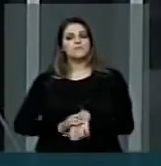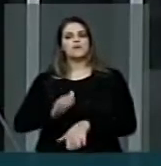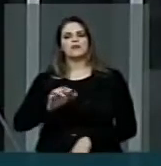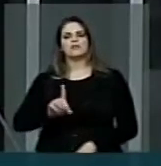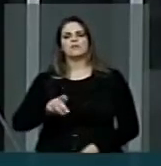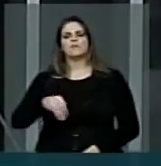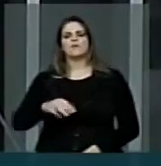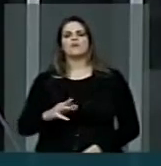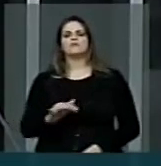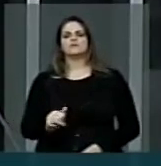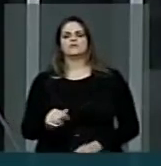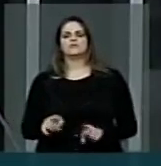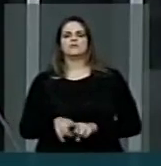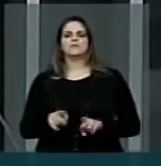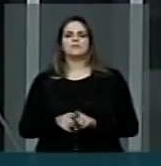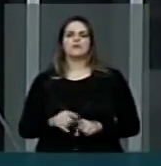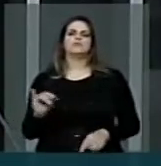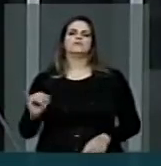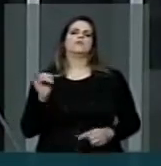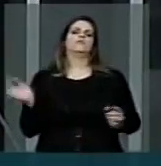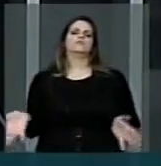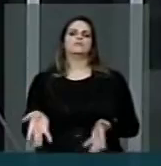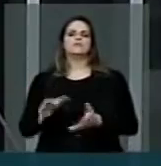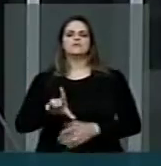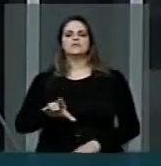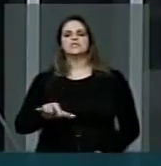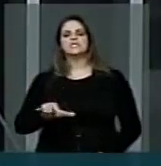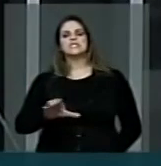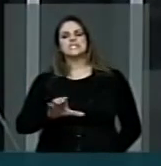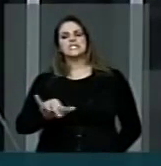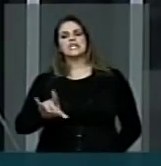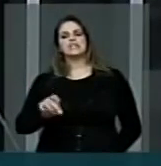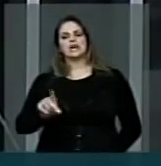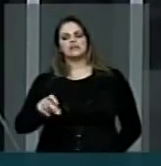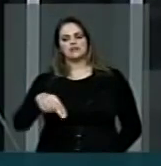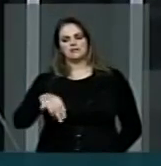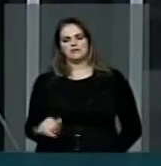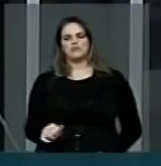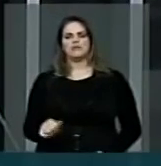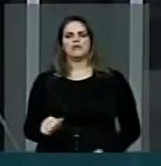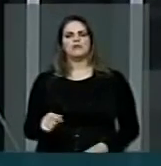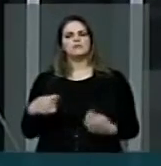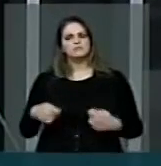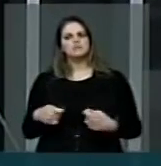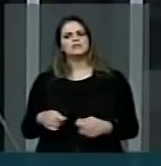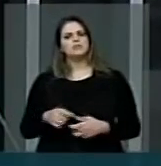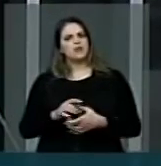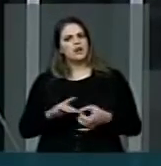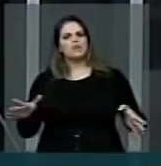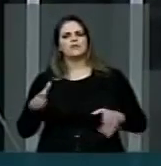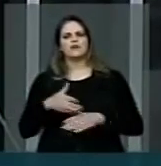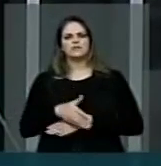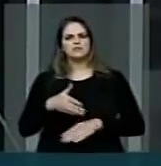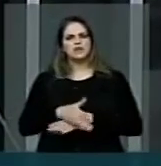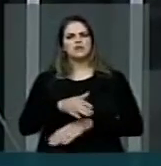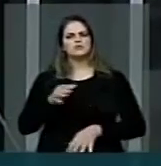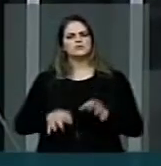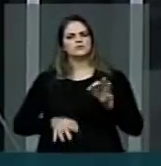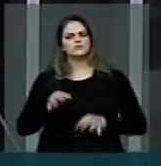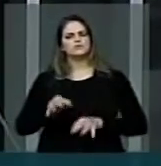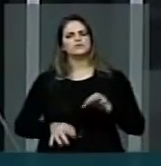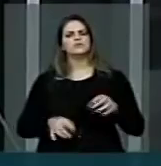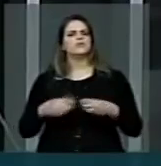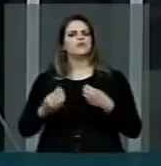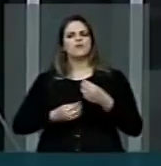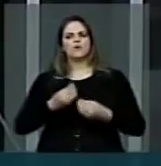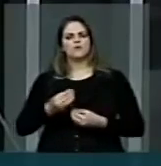democracia e a valorização da cidadania, defende o amplo acesso à justiça, assegurado por um